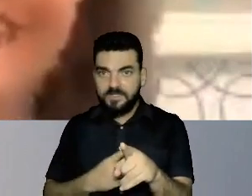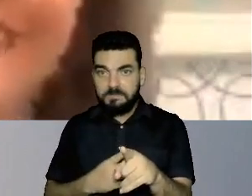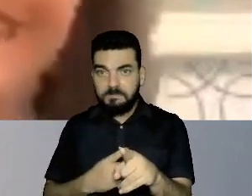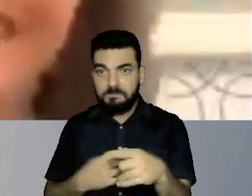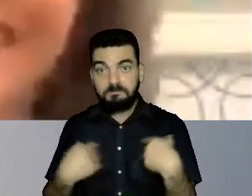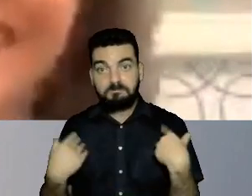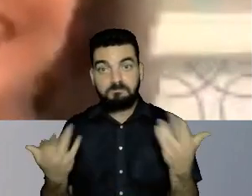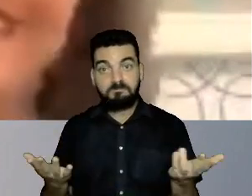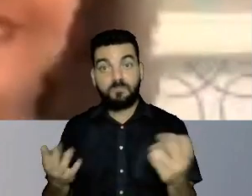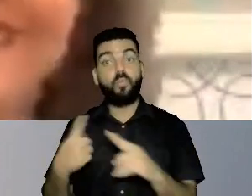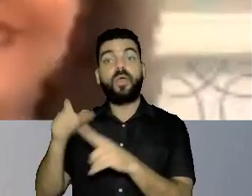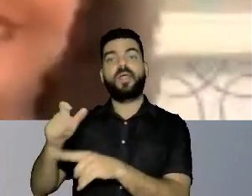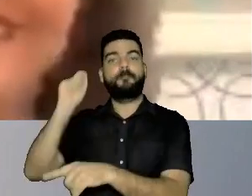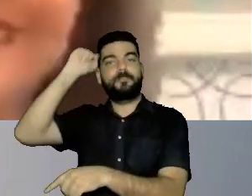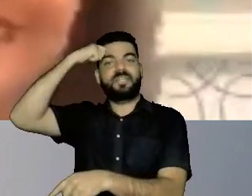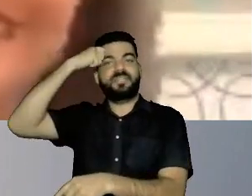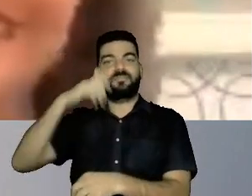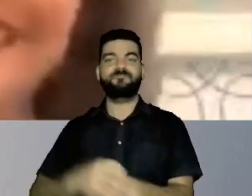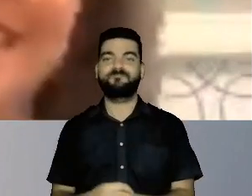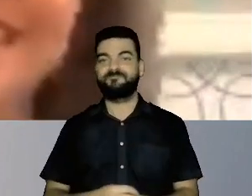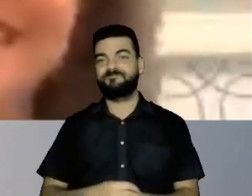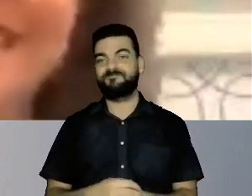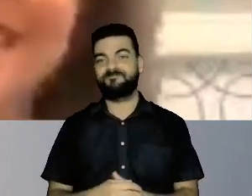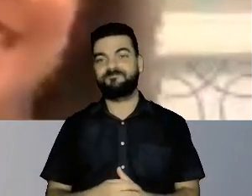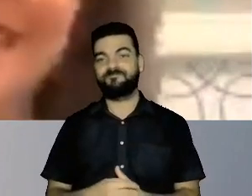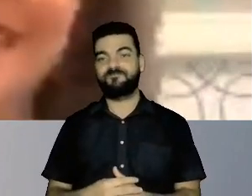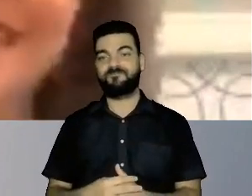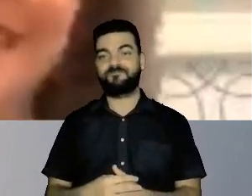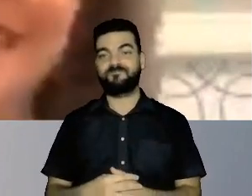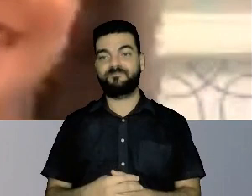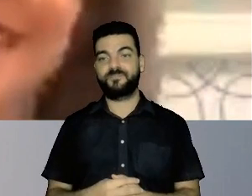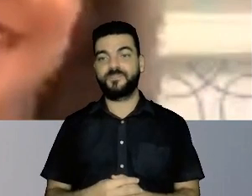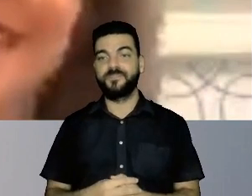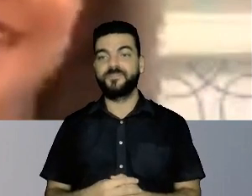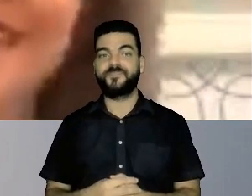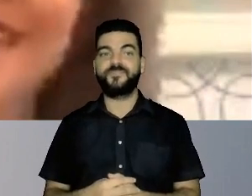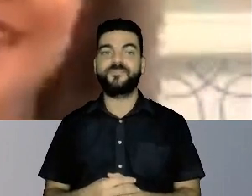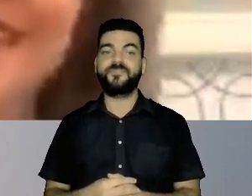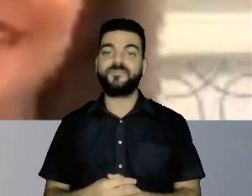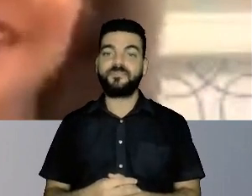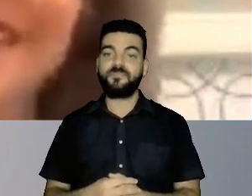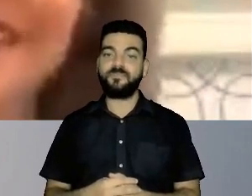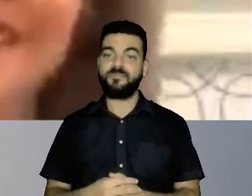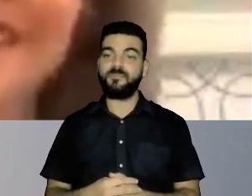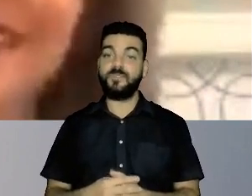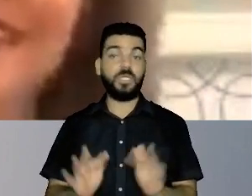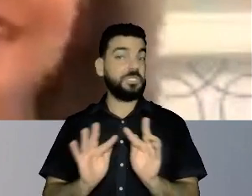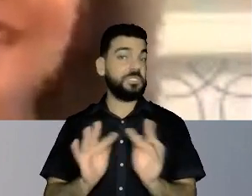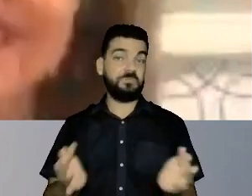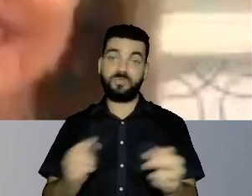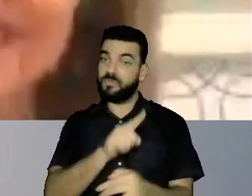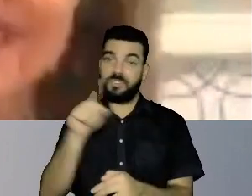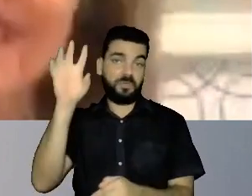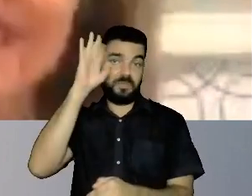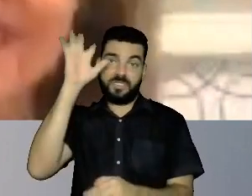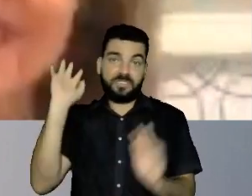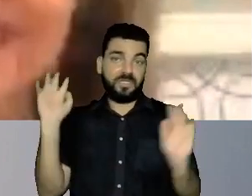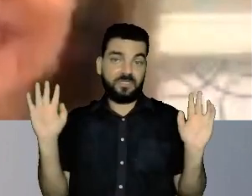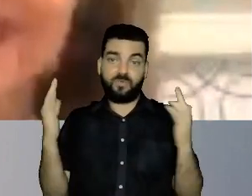Que a própria... Que foi uma grande escritora, mas que poucas pessoas conhecem, né? Por ser